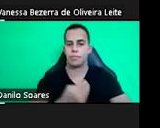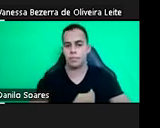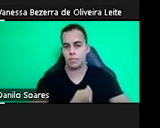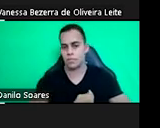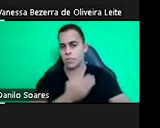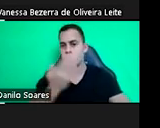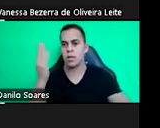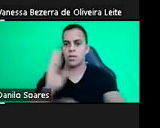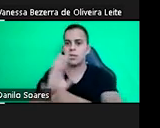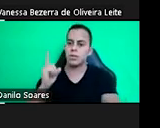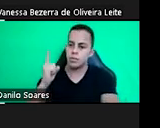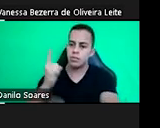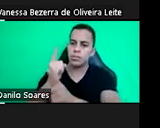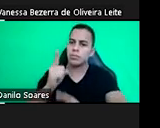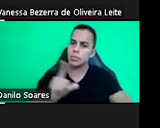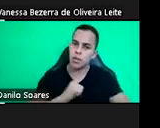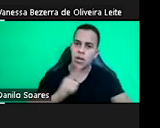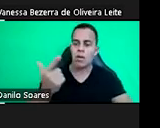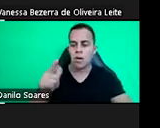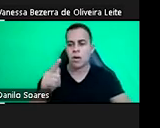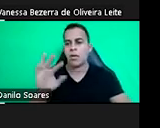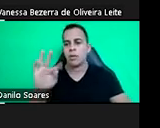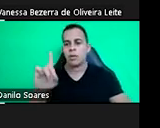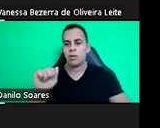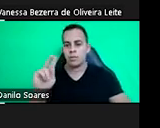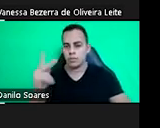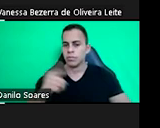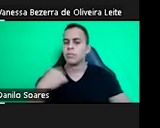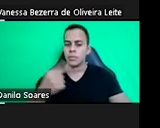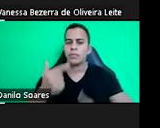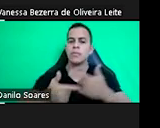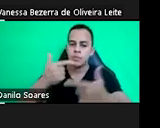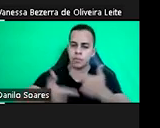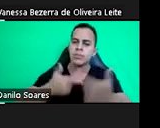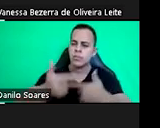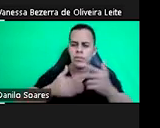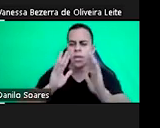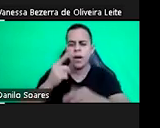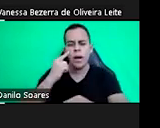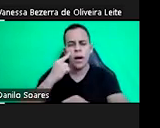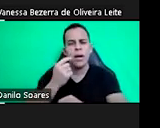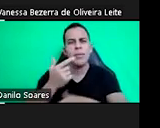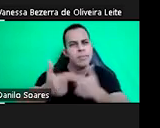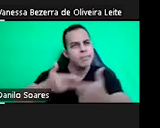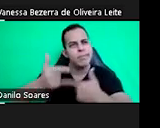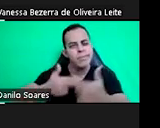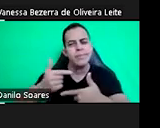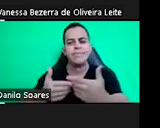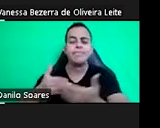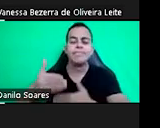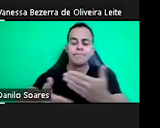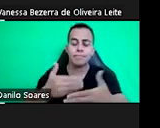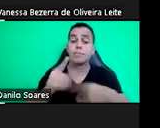no diagnóstico de TDAH. A gente vem trabalhando muito para que isso aconteça, então eu vou falar mais por final dos